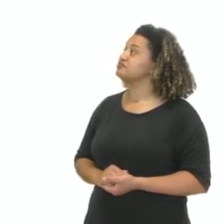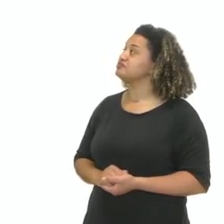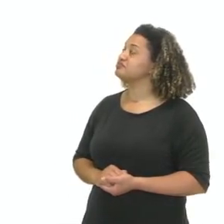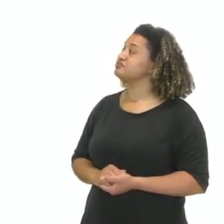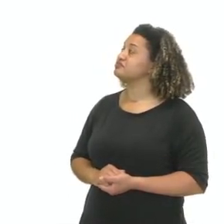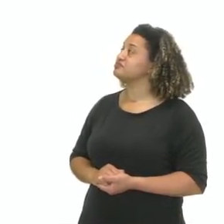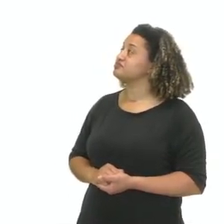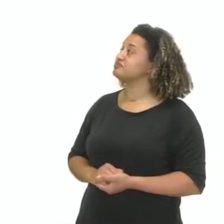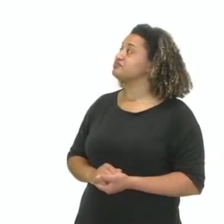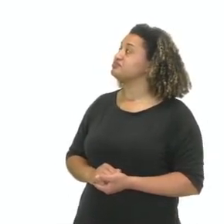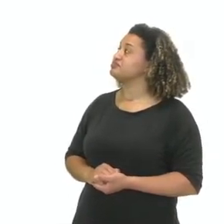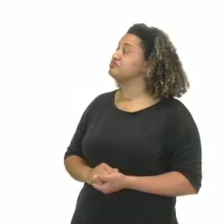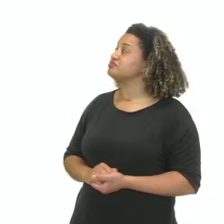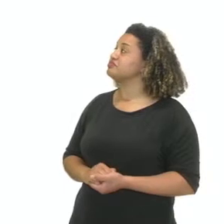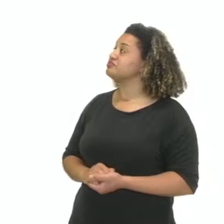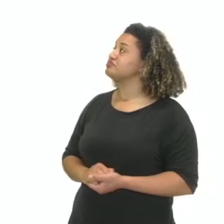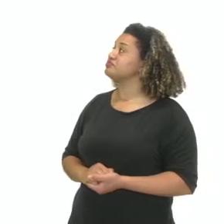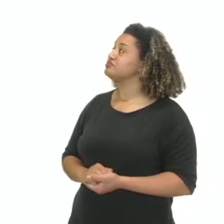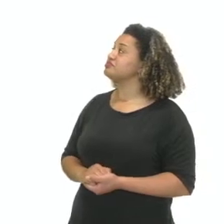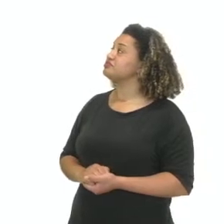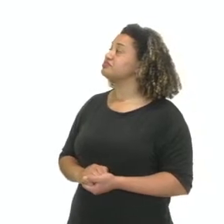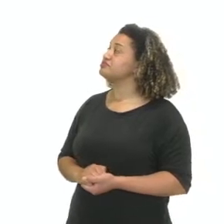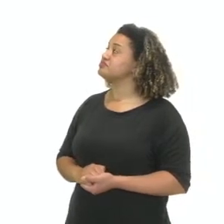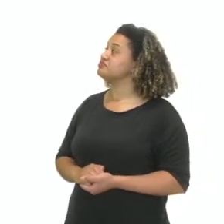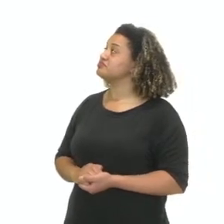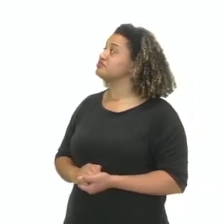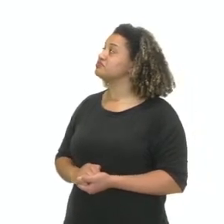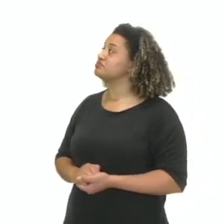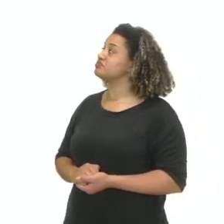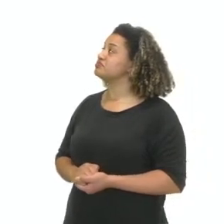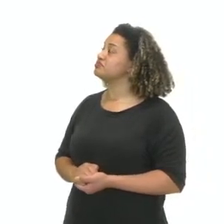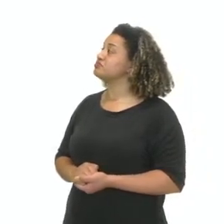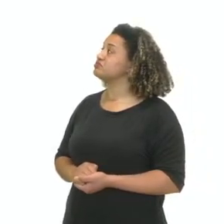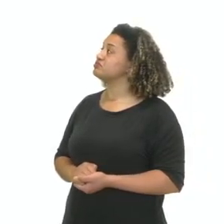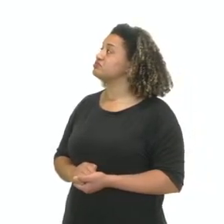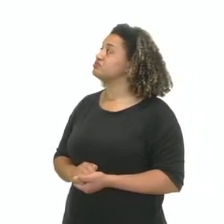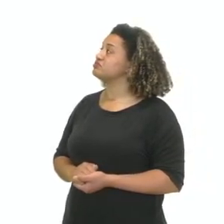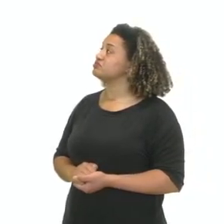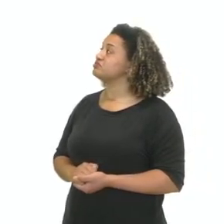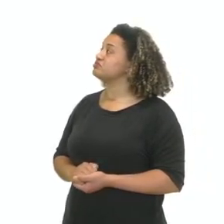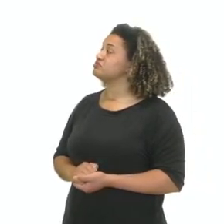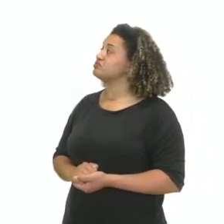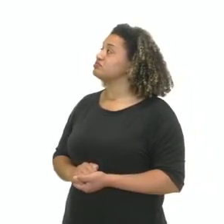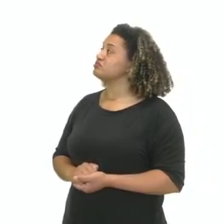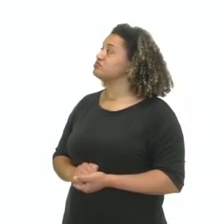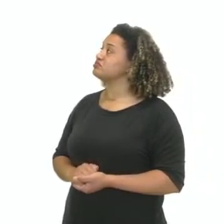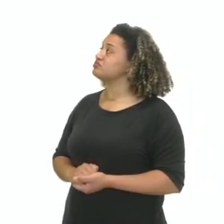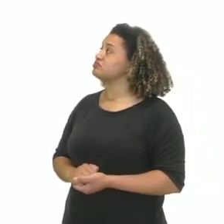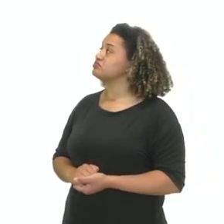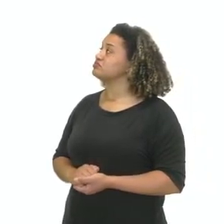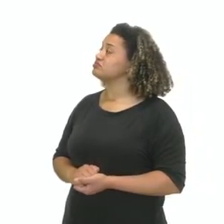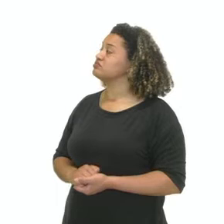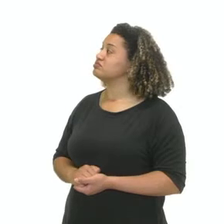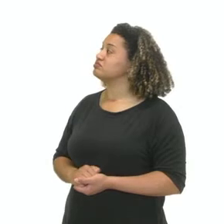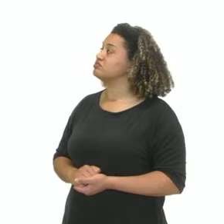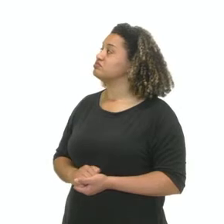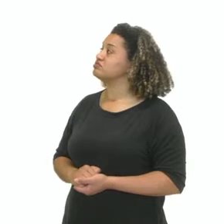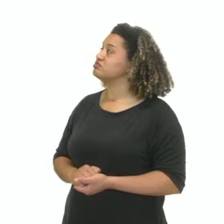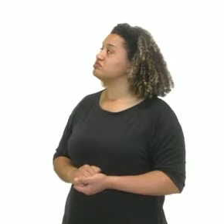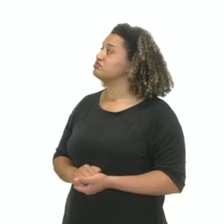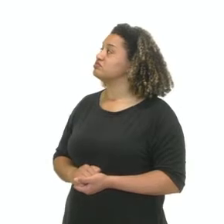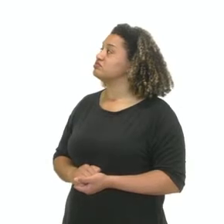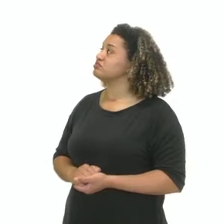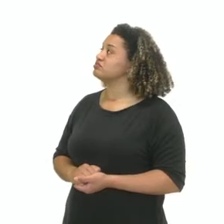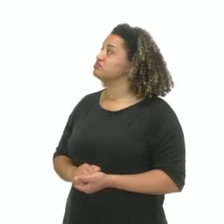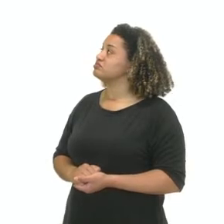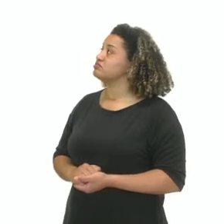dos 15 contos, sobressaltou-se deveras. Achou que o caso excedia as raias de um capricho juvenil.